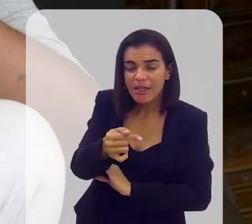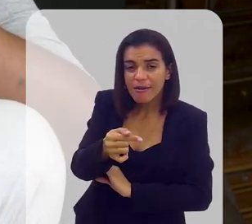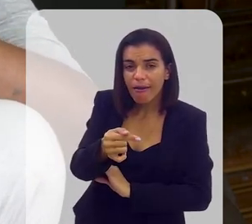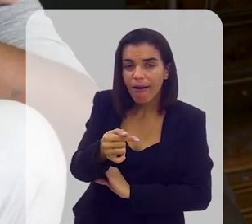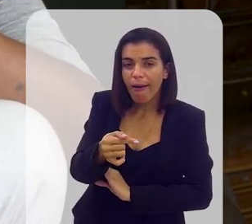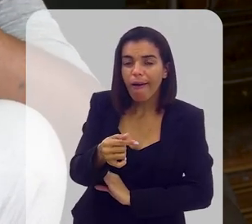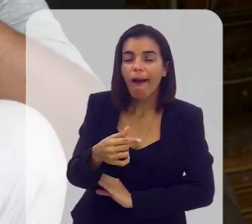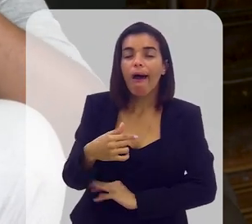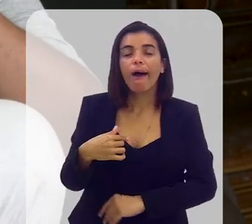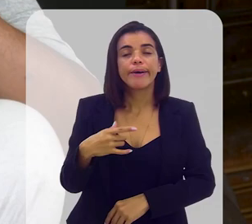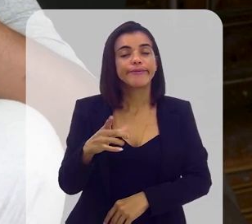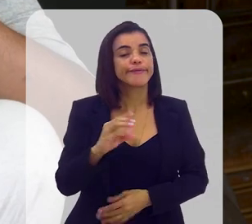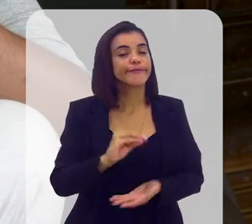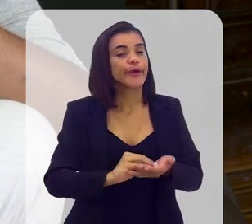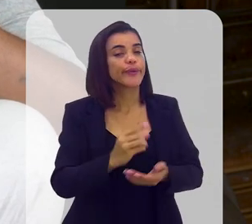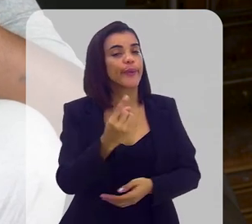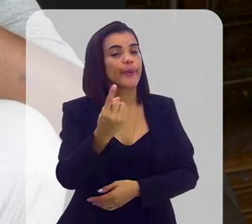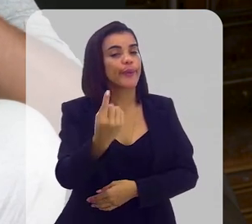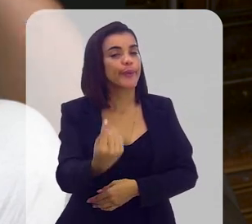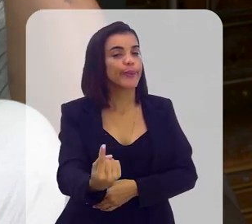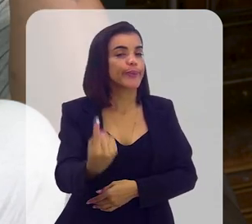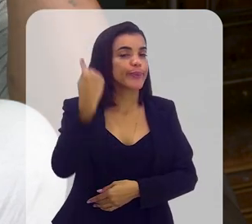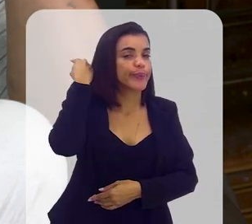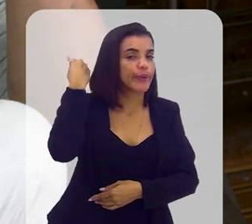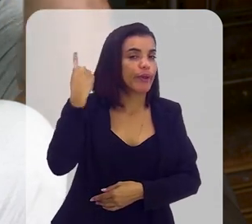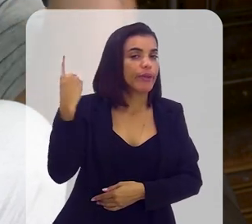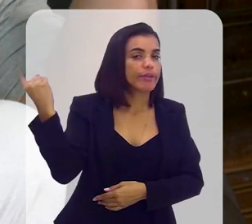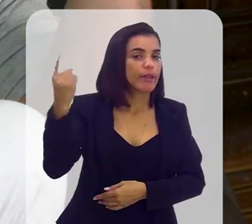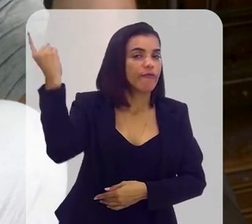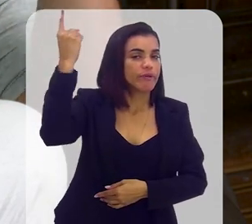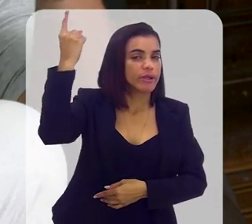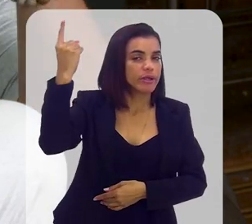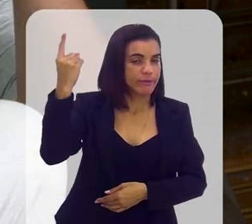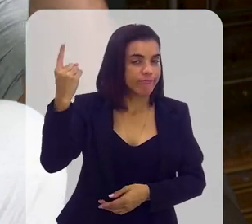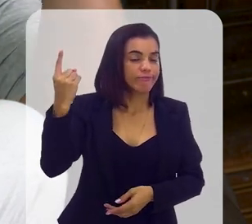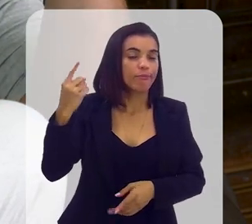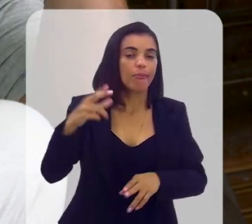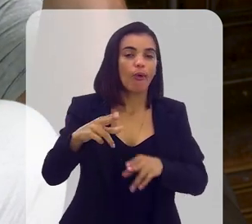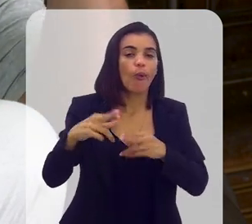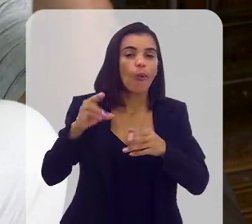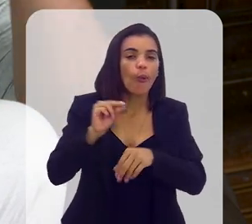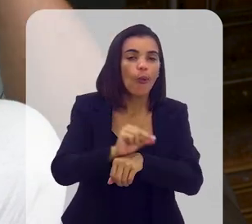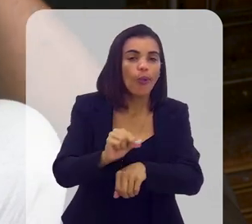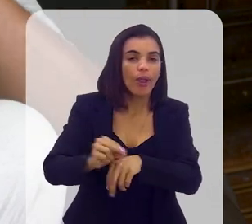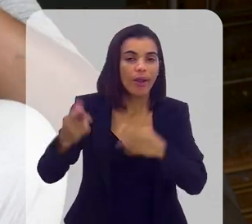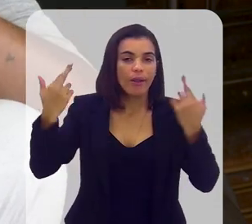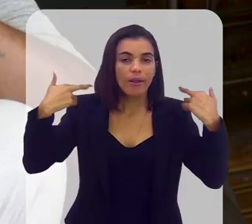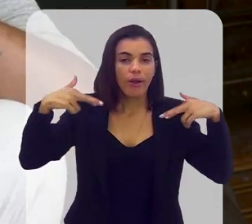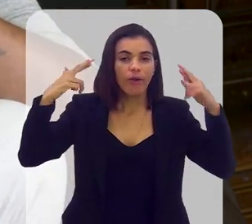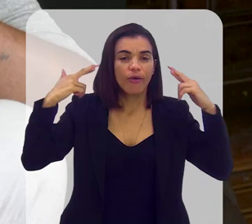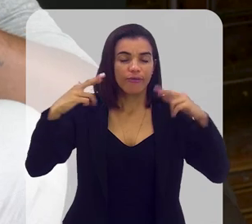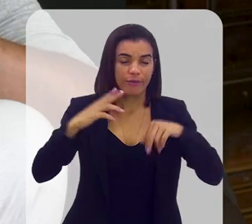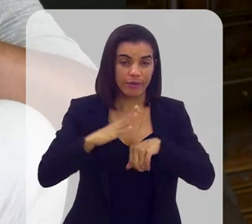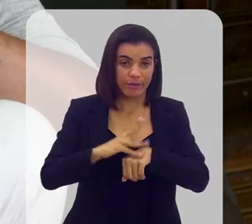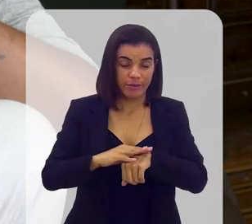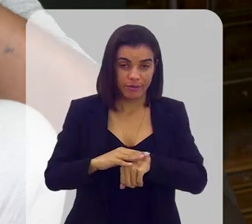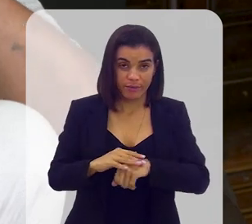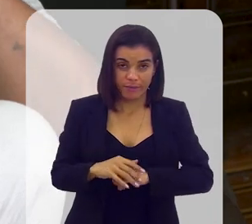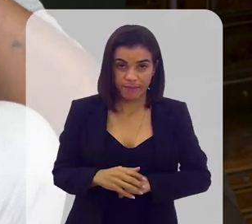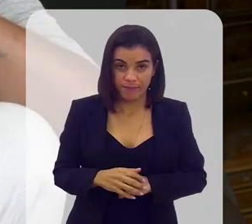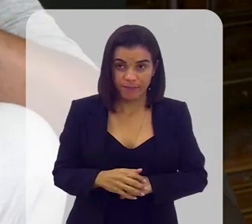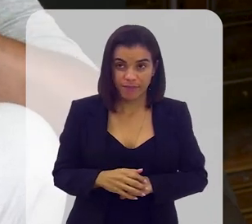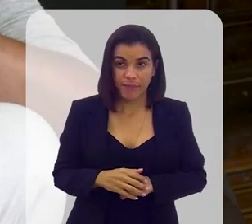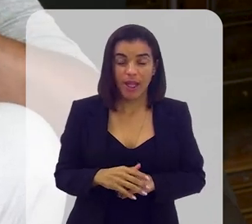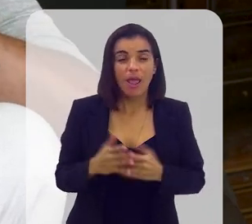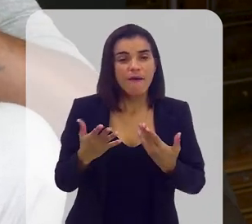vai lembrar que tem um Davi lá atrás, cuidando das ovelhas doentes. Agora, a coisa mais incrível em